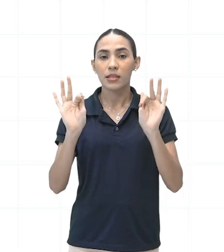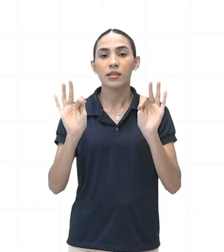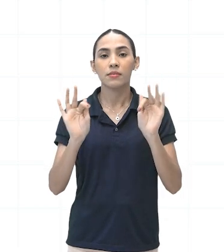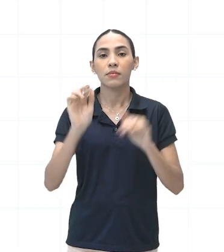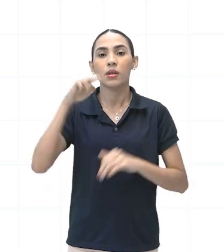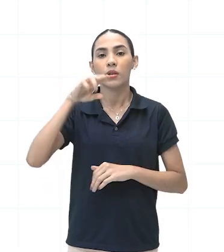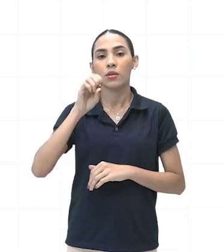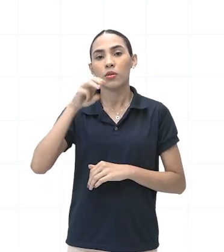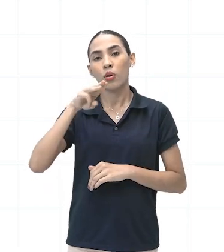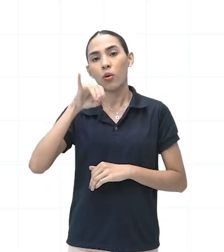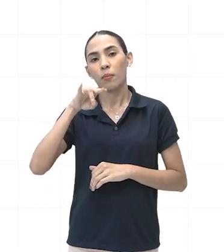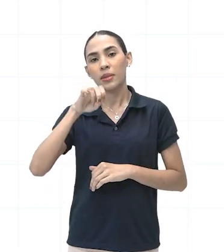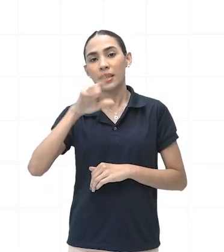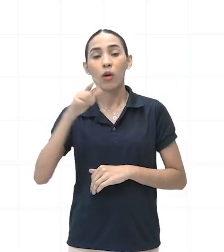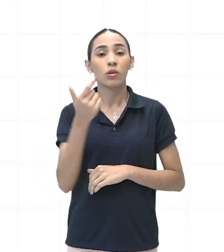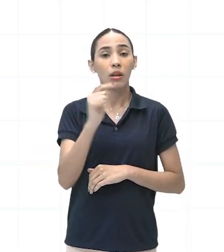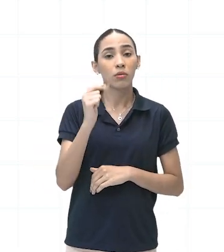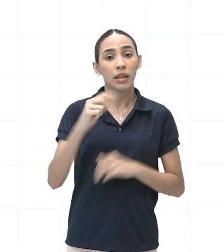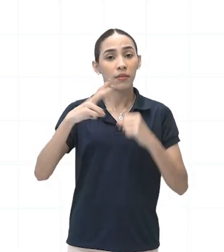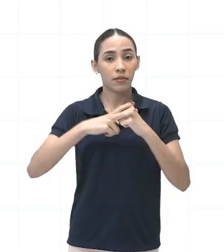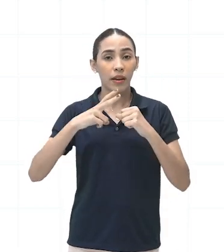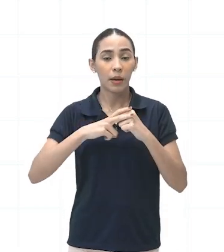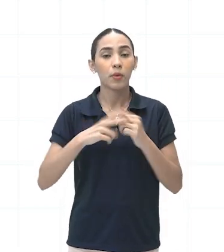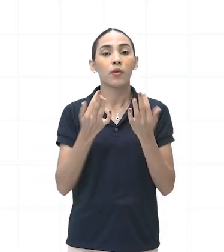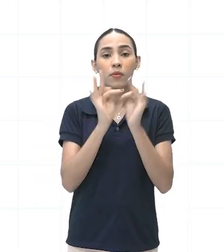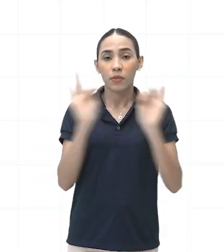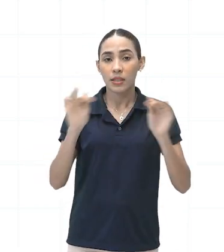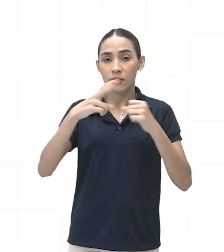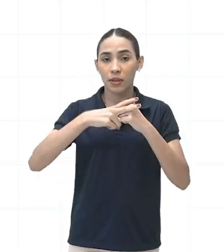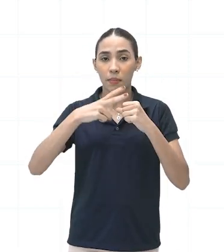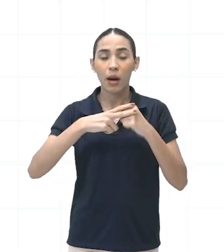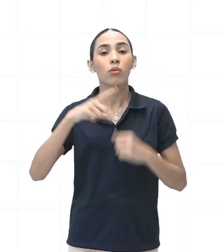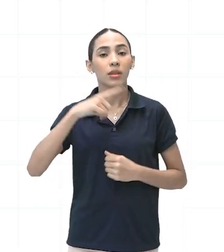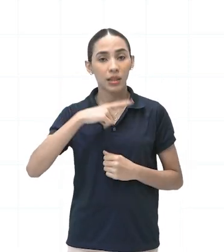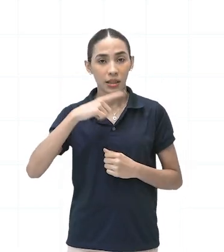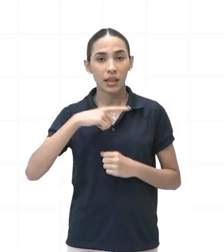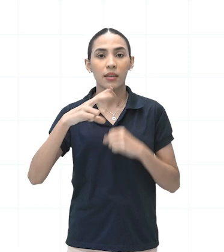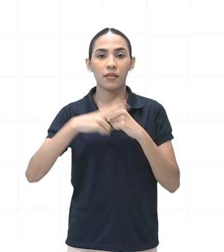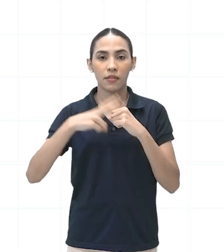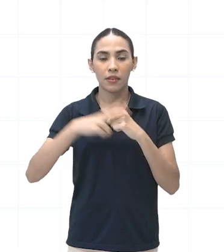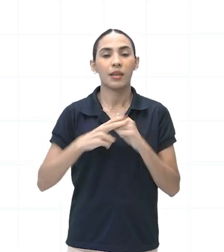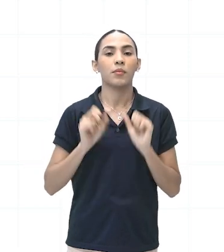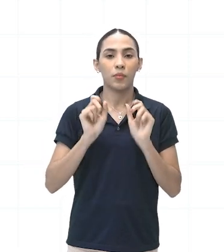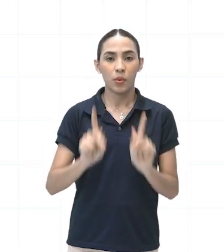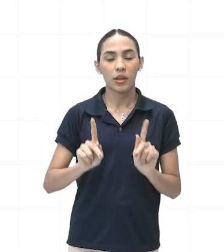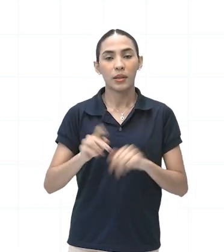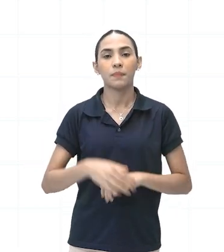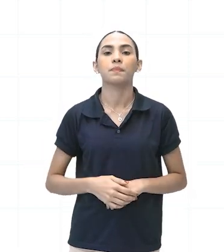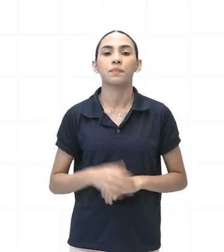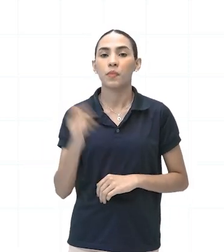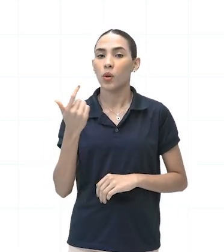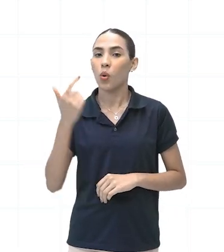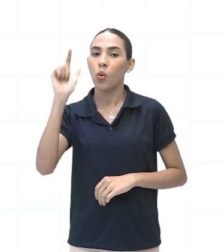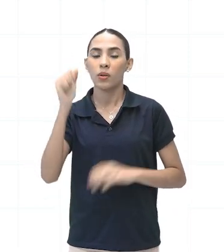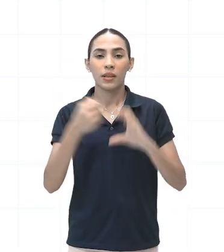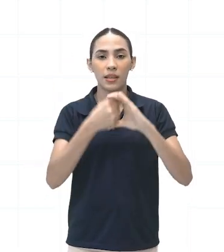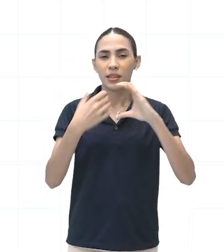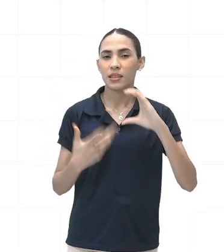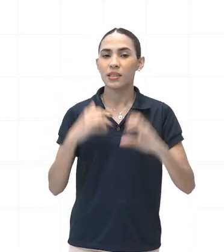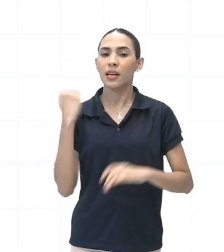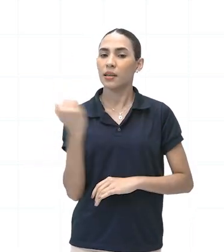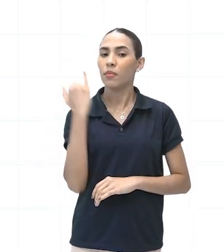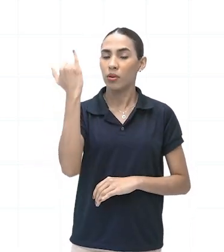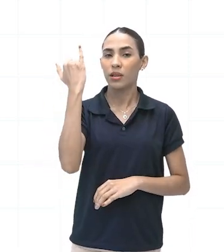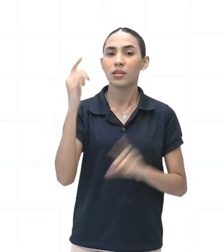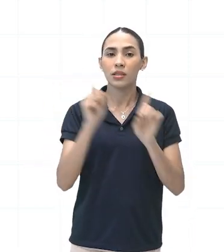nominal não tem verbo, a frase verbal tem verbo, ok? E outro elemento, outro enunciado